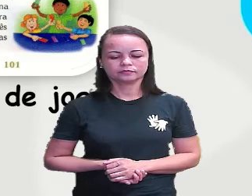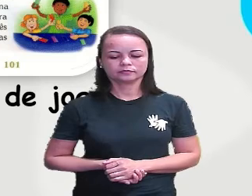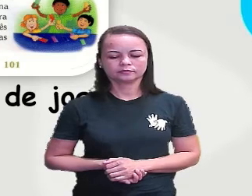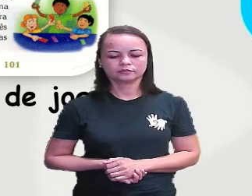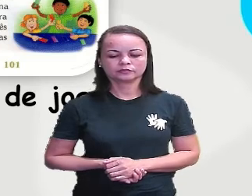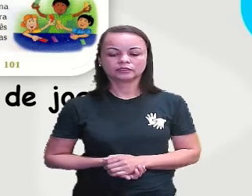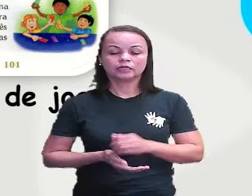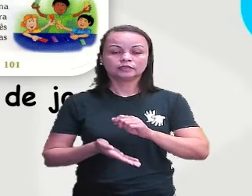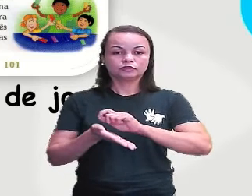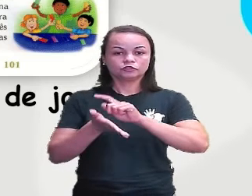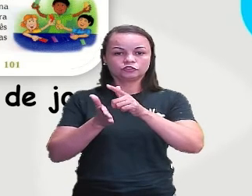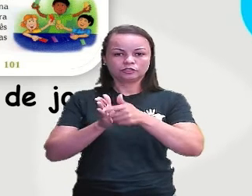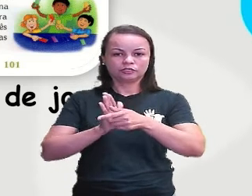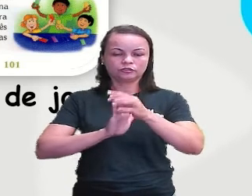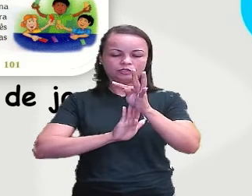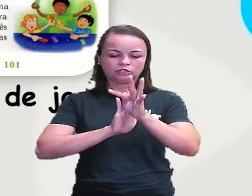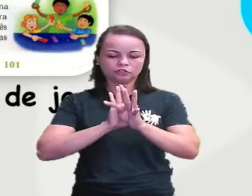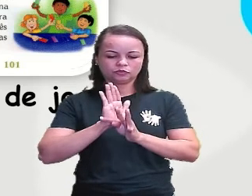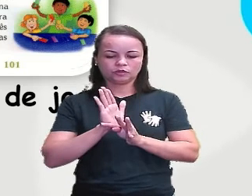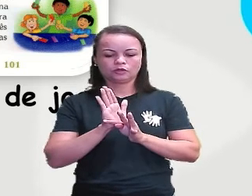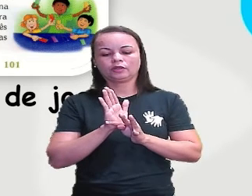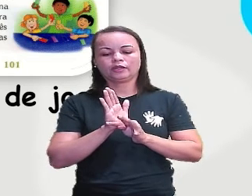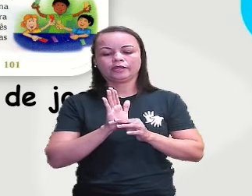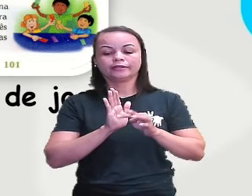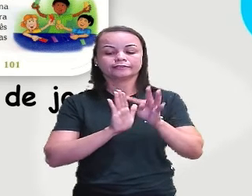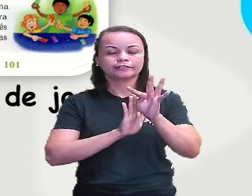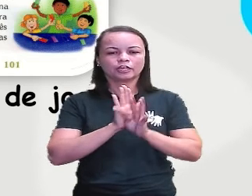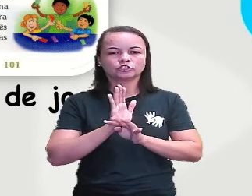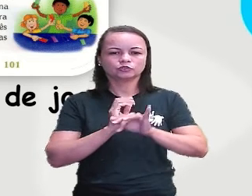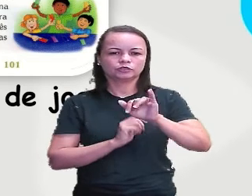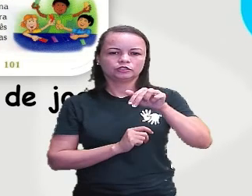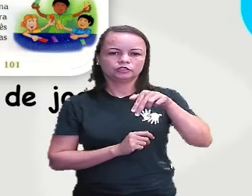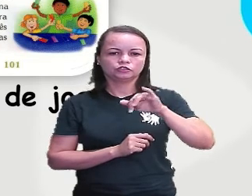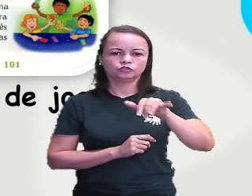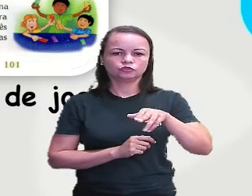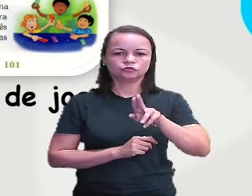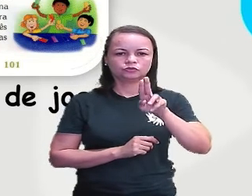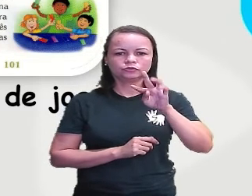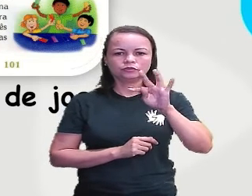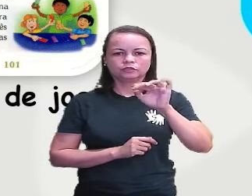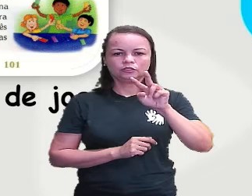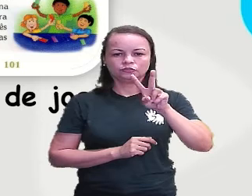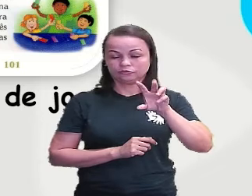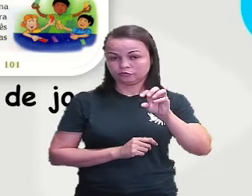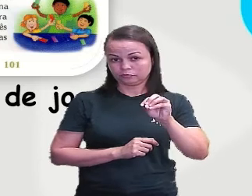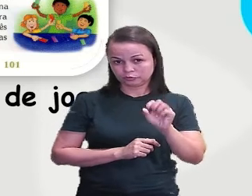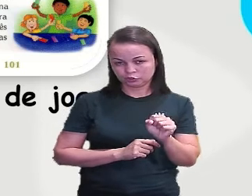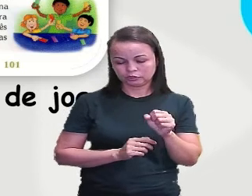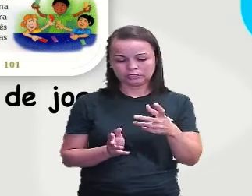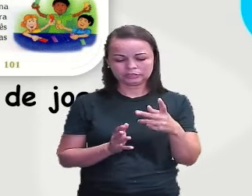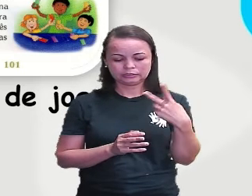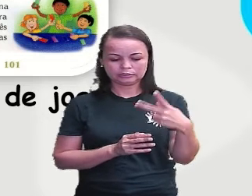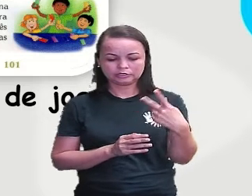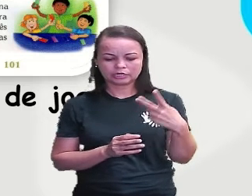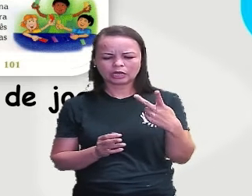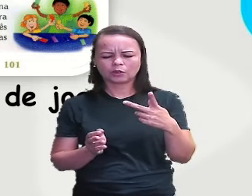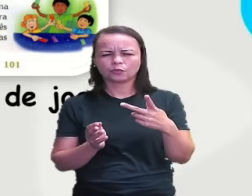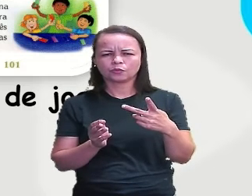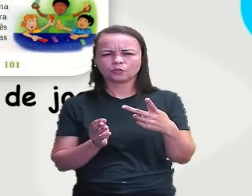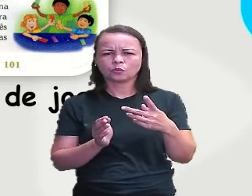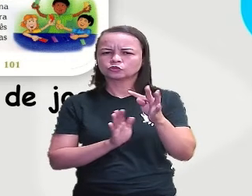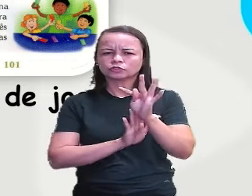Temos também gêneros textuais em textos injuntivos, tá? São aqueles textos que eles estão